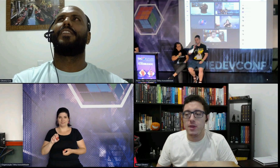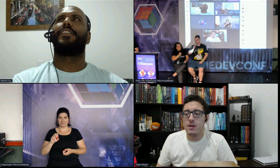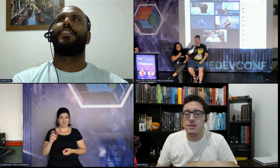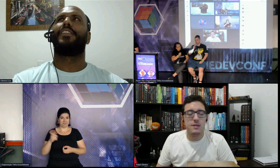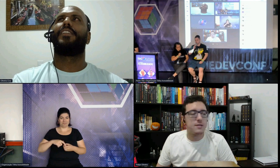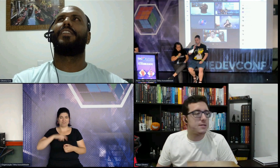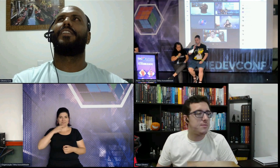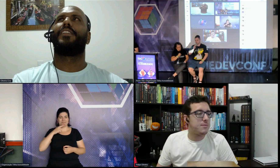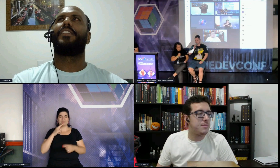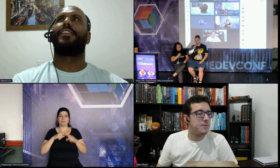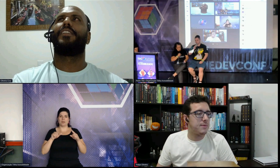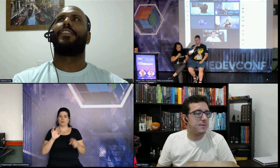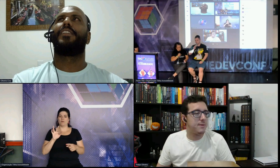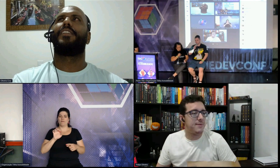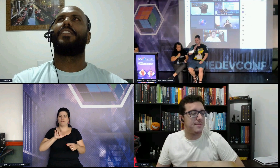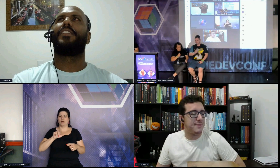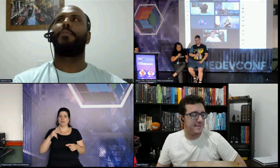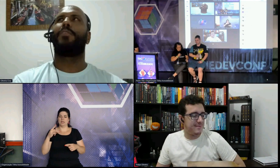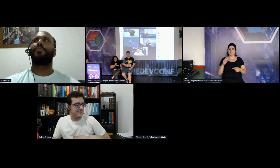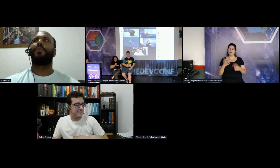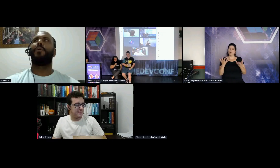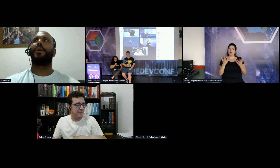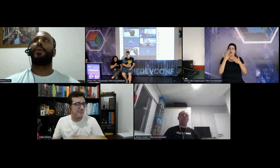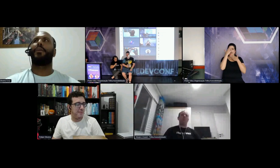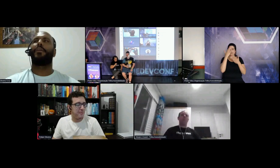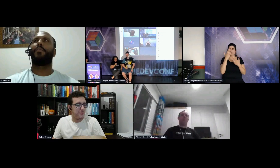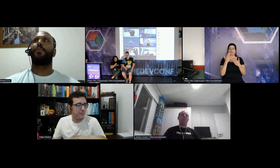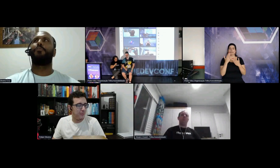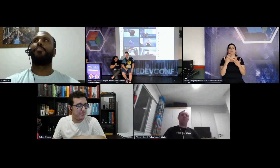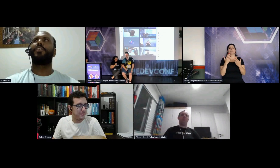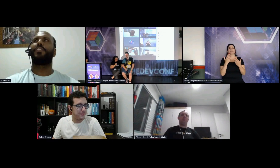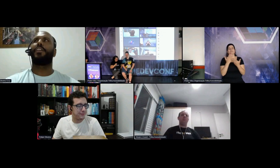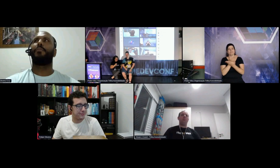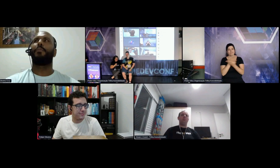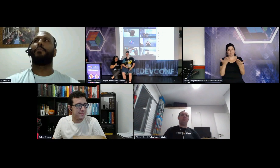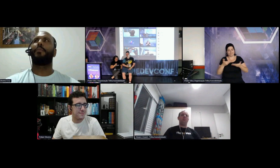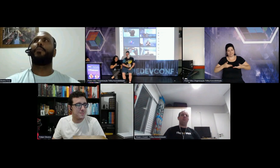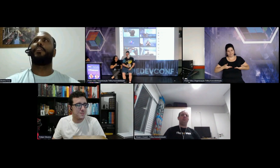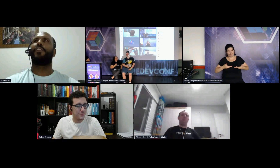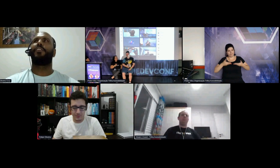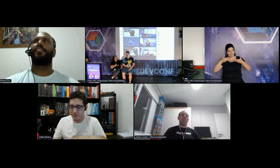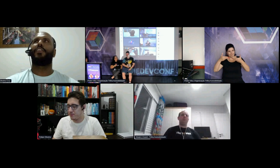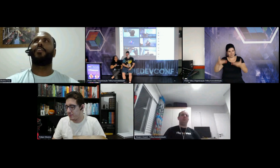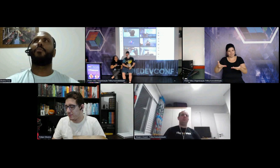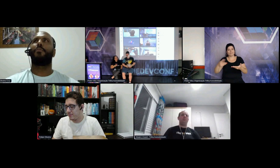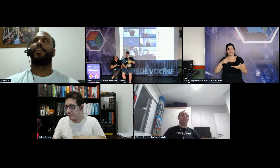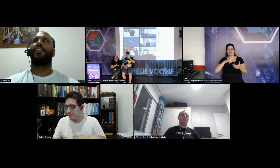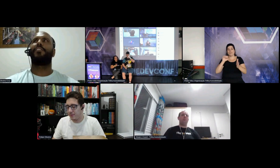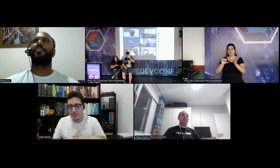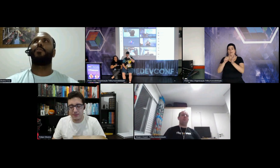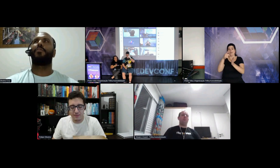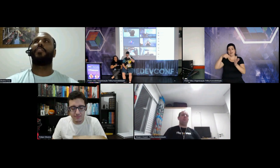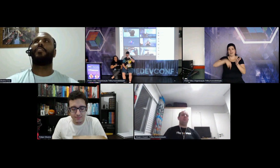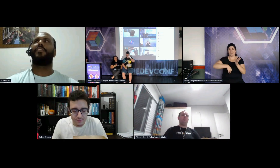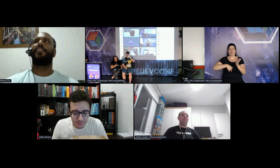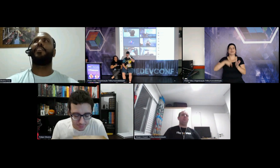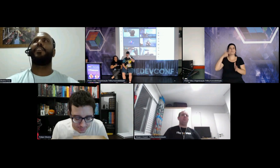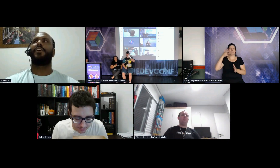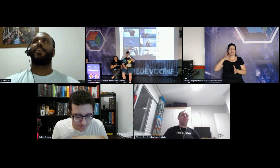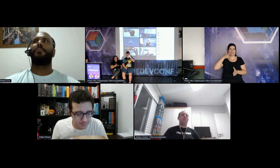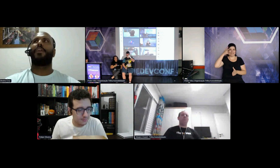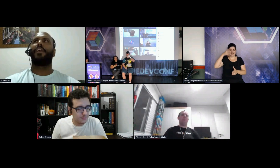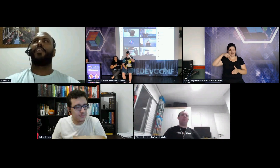Legal. Antes do Felipe aqui, só agradecer também, pessoal, o convite, né? Minha primeira vez aqui como painelista no